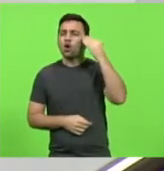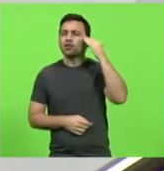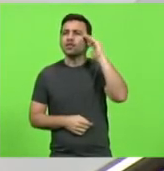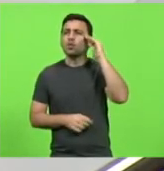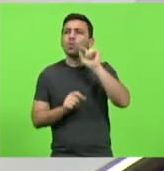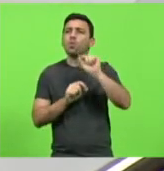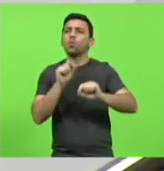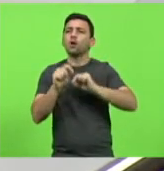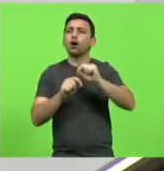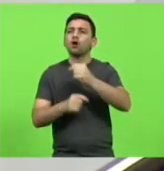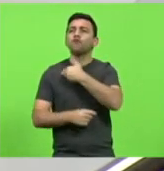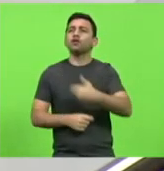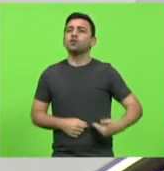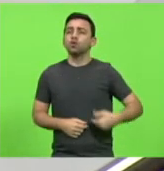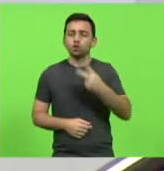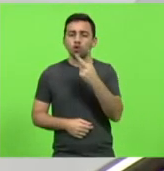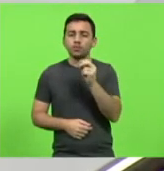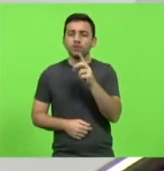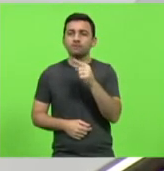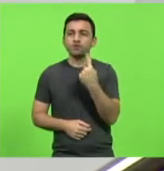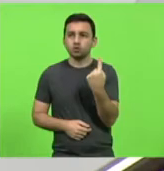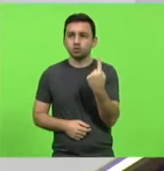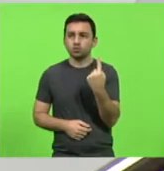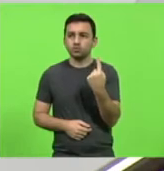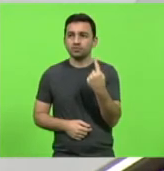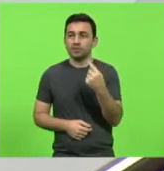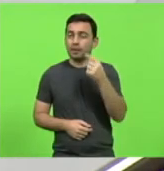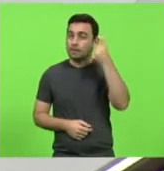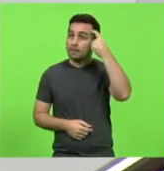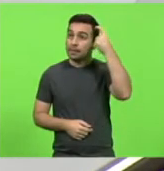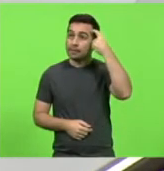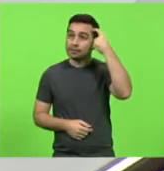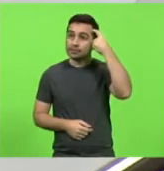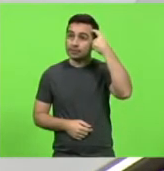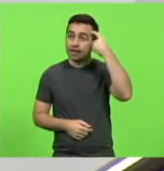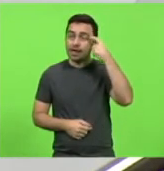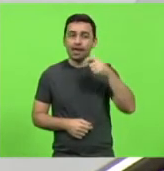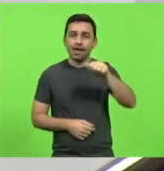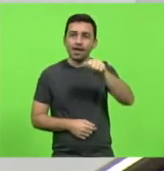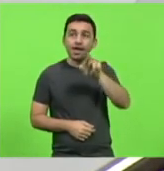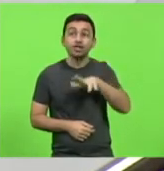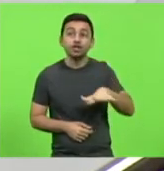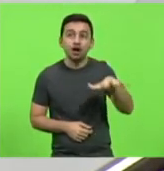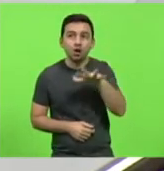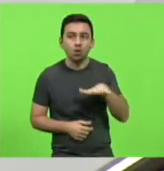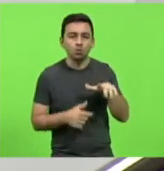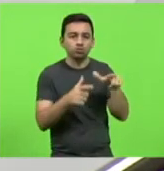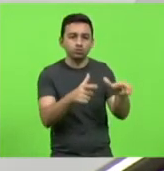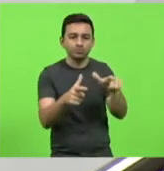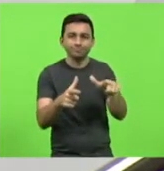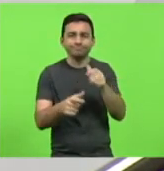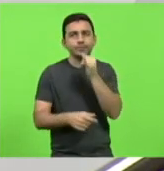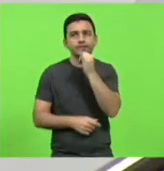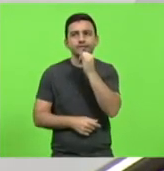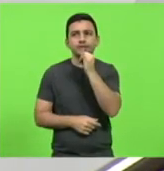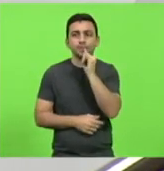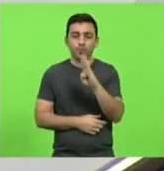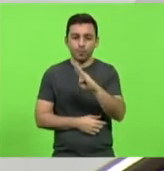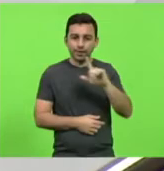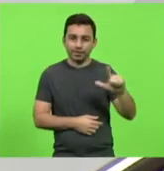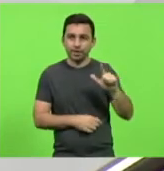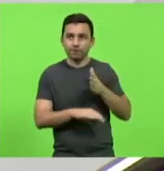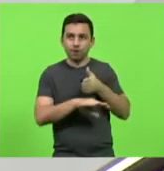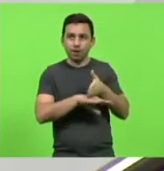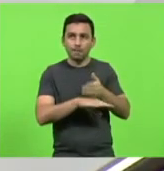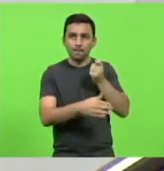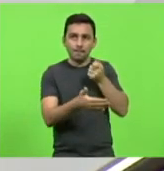de 2021? Aplicado da seguinte maneira, por região. Então, ele foi lá na região de Blumenau, já pagou